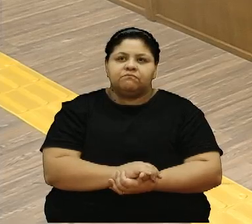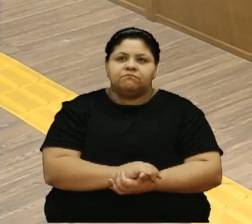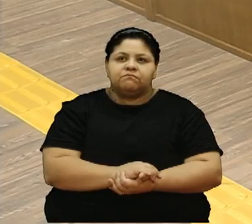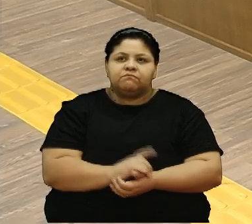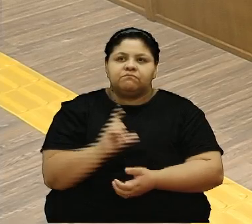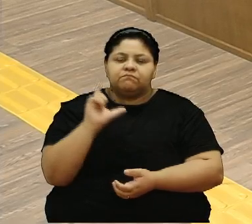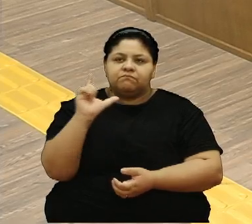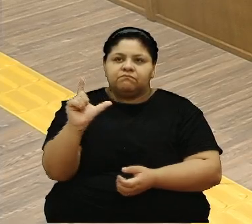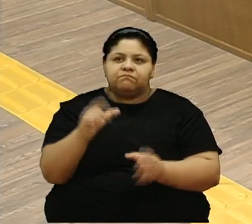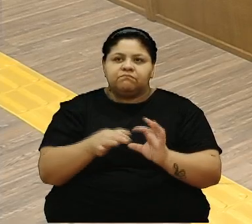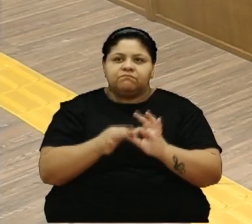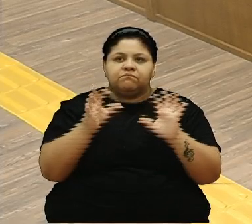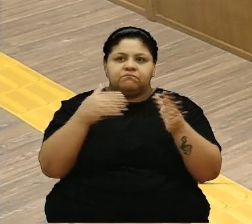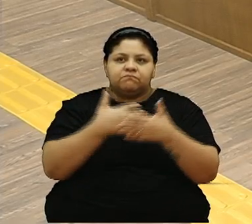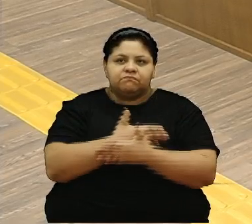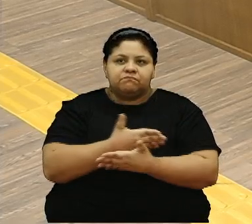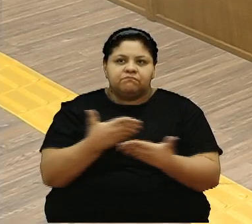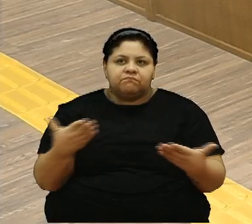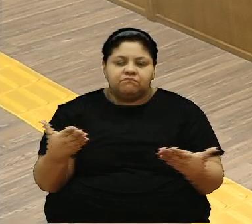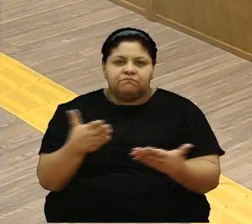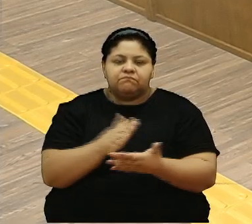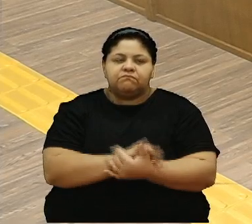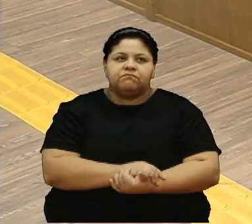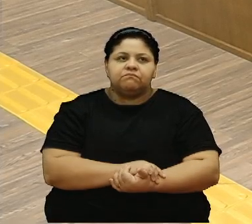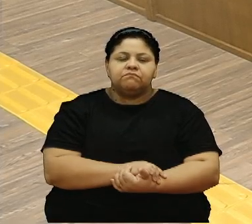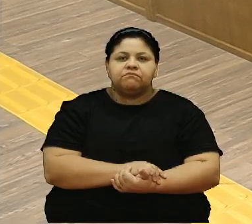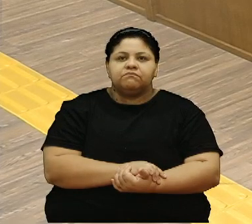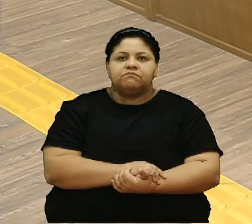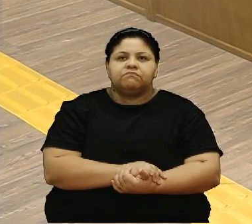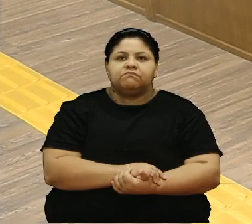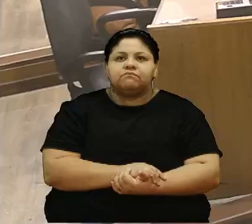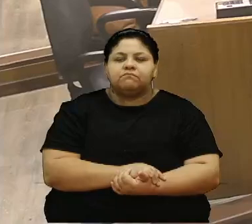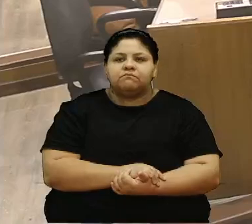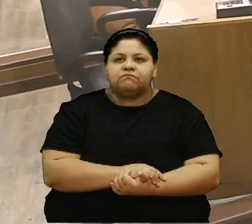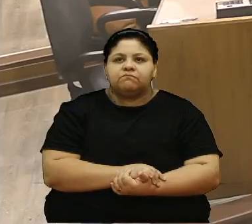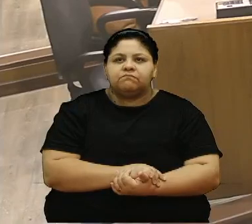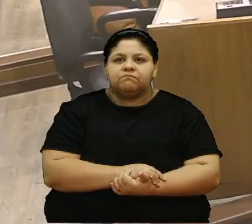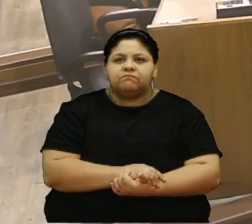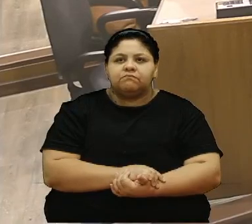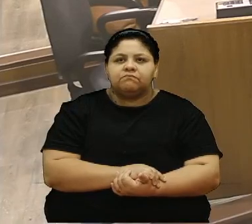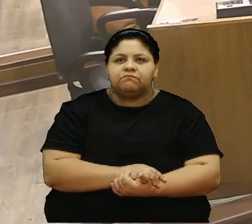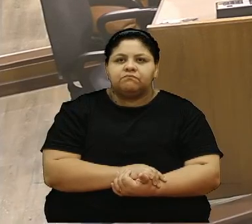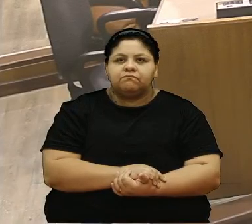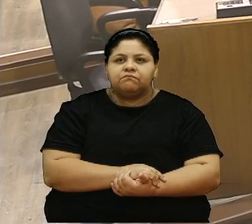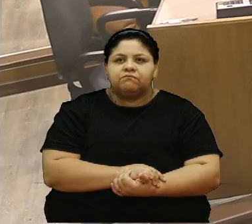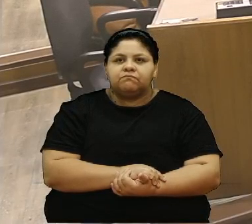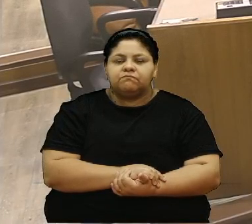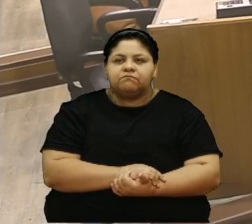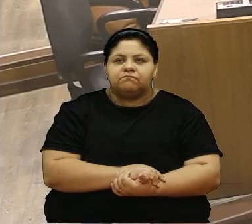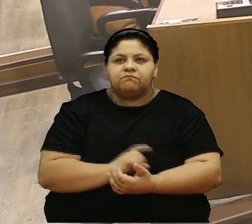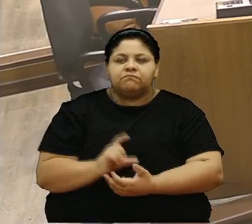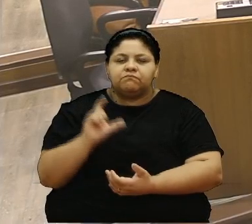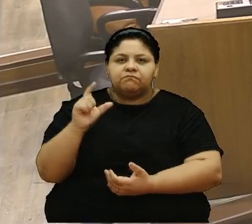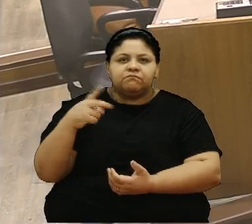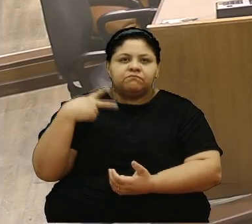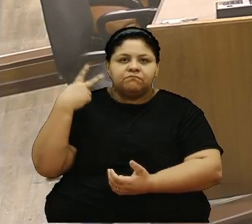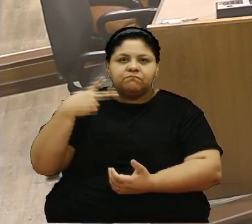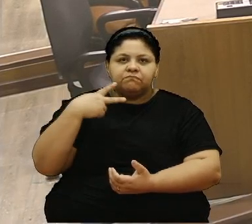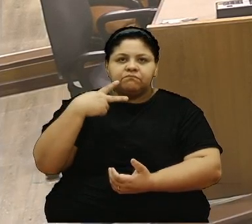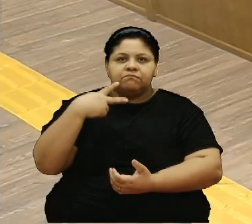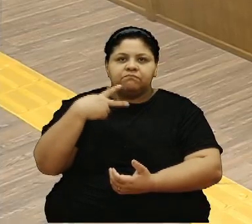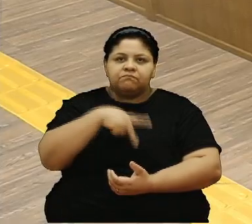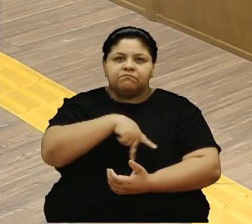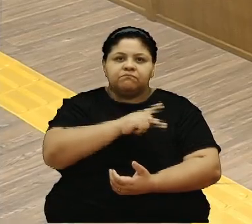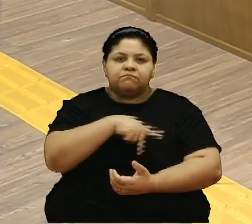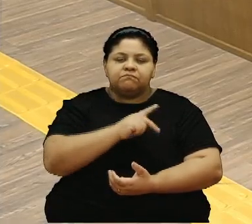A palavra está à disposição das senhoras vereadoras e dos senhores vereadores. Peço a palavra, senhor. Com a palavra, vereador